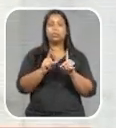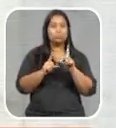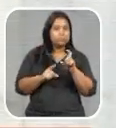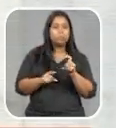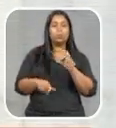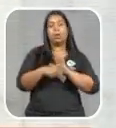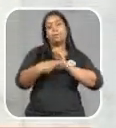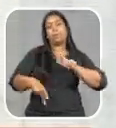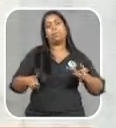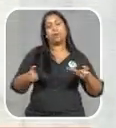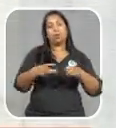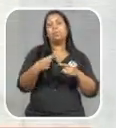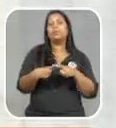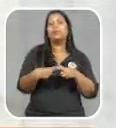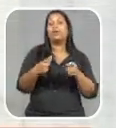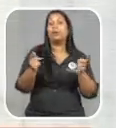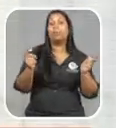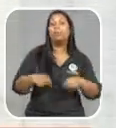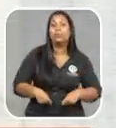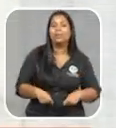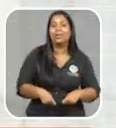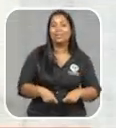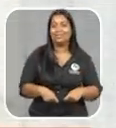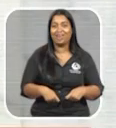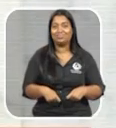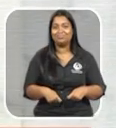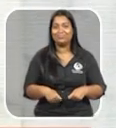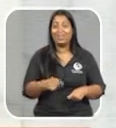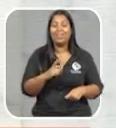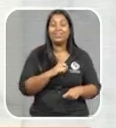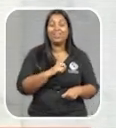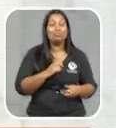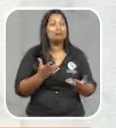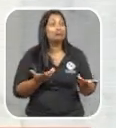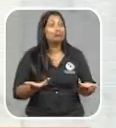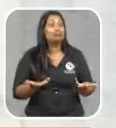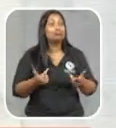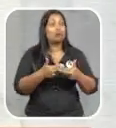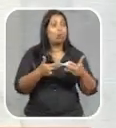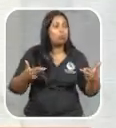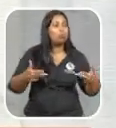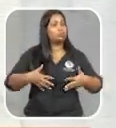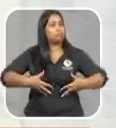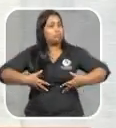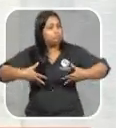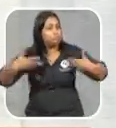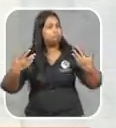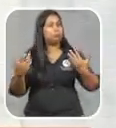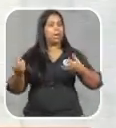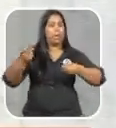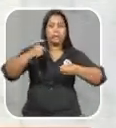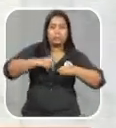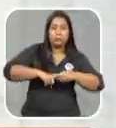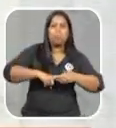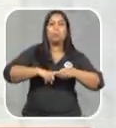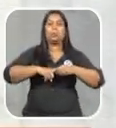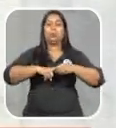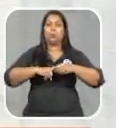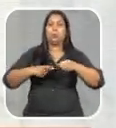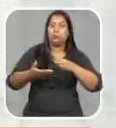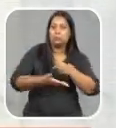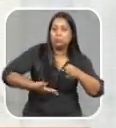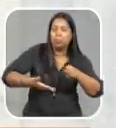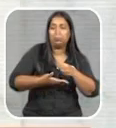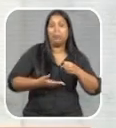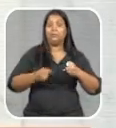tendo um retorno da sua base, se fiscalizasse, se fizesse mais convocações de secretário, se fizesse mais